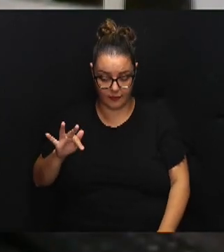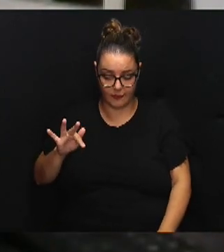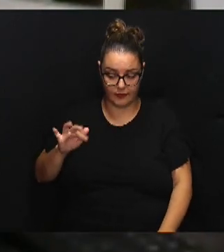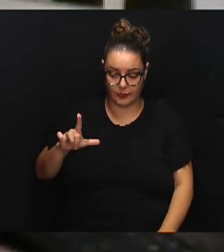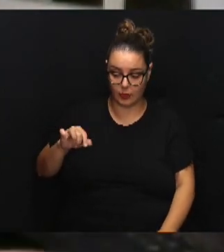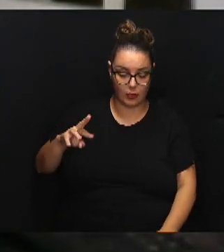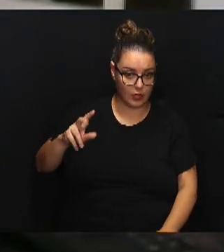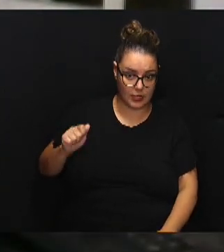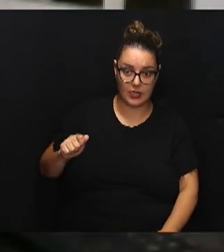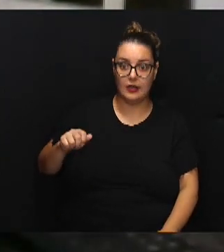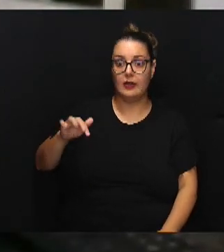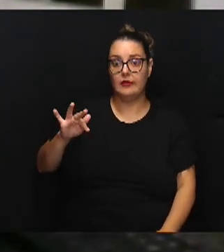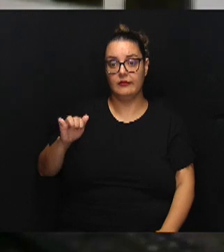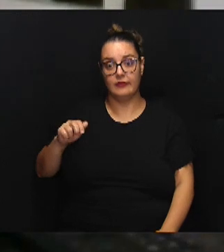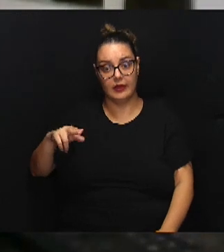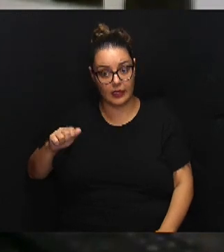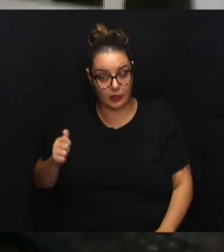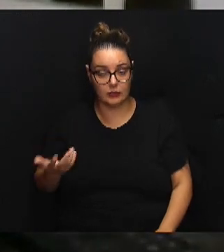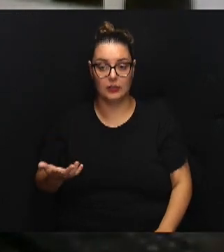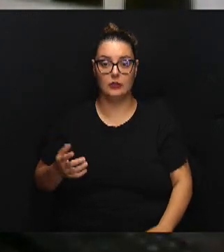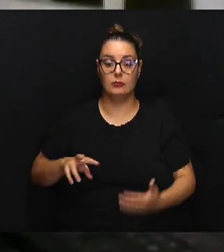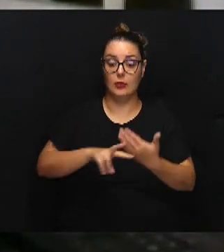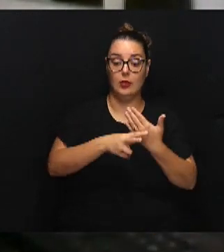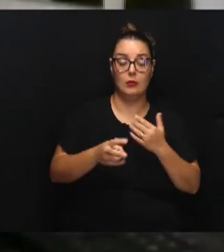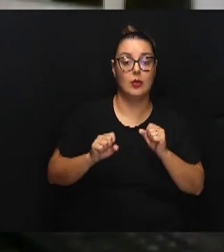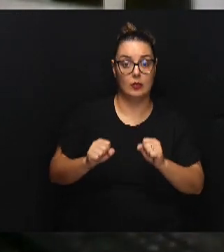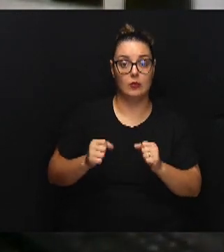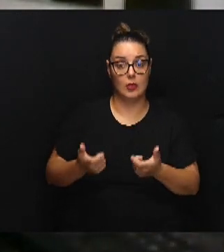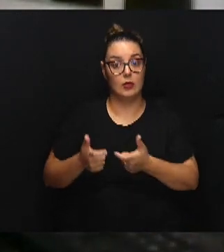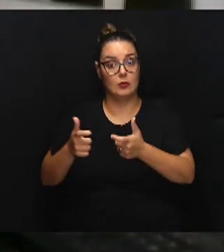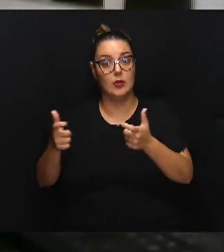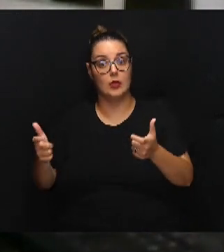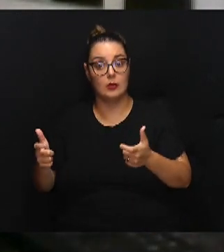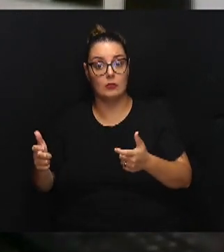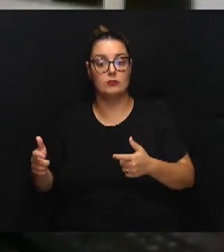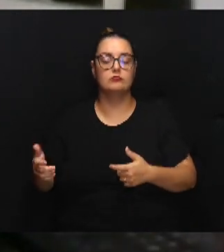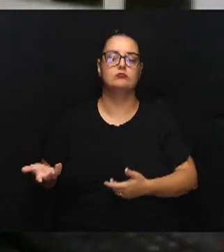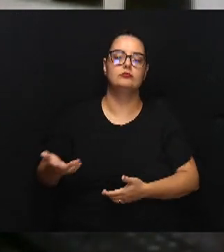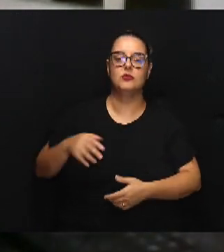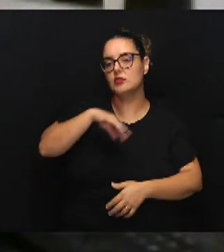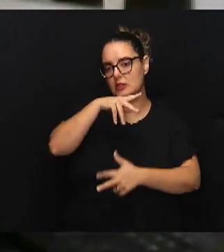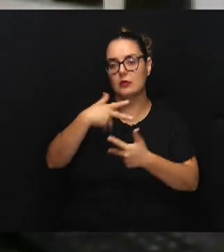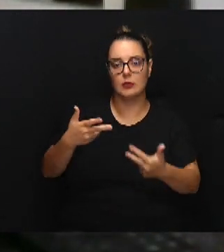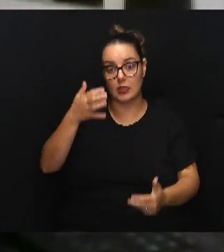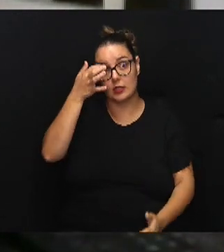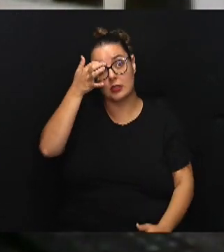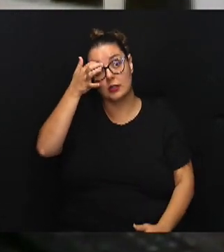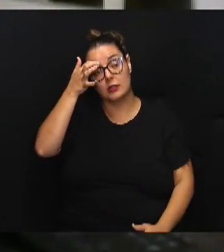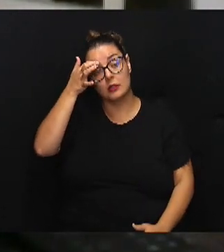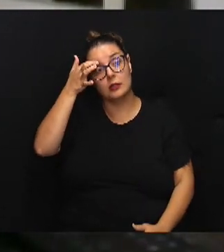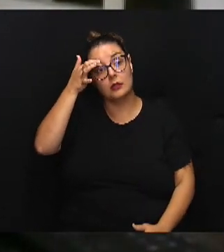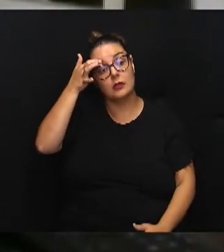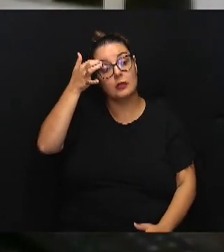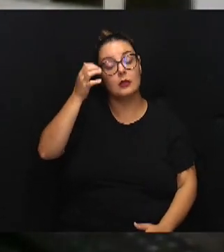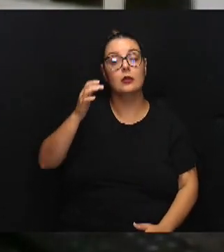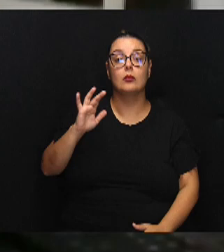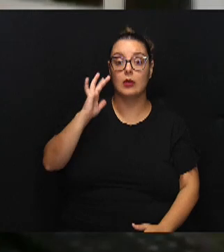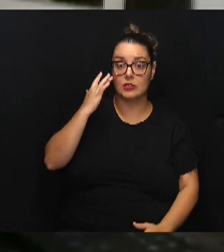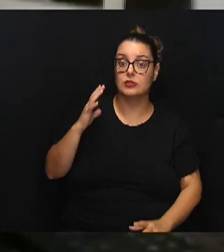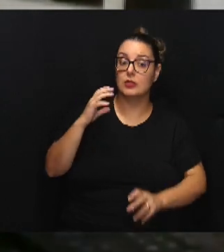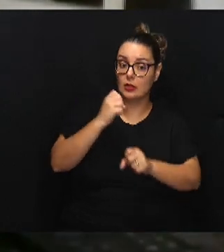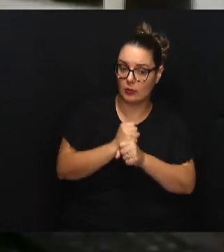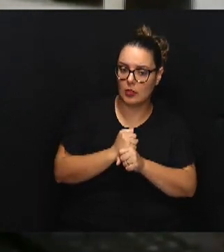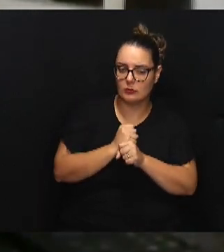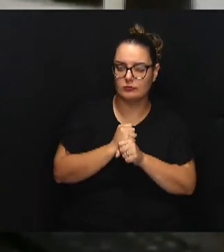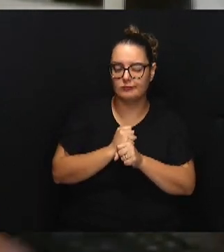estão ali, que estão sendo impactados, que pode aumentar ali a população deles. Então, esse é um caso que eu acho bem completo, né, foge